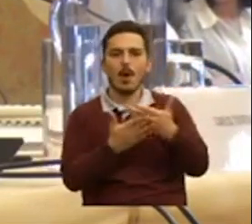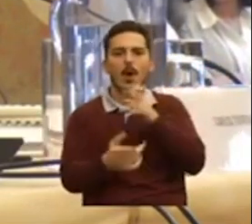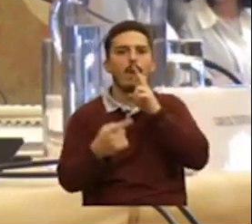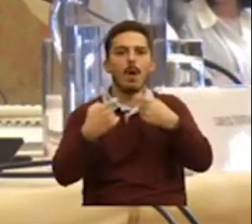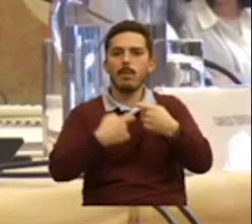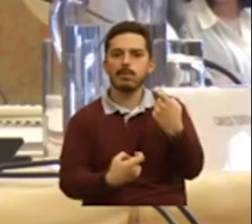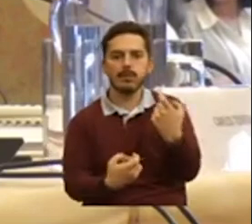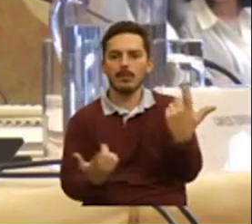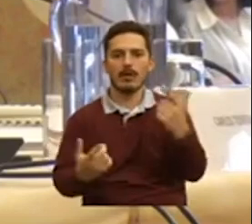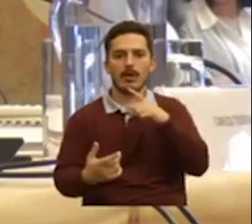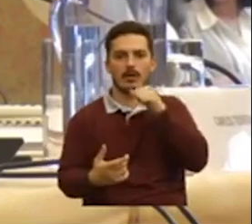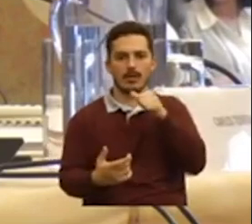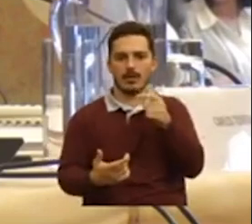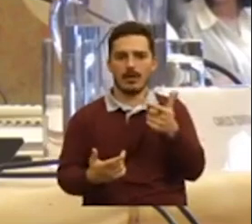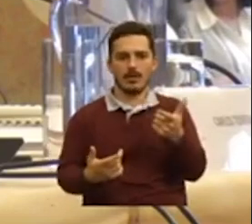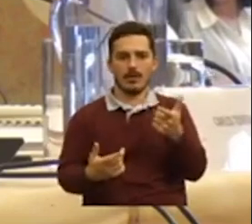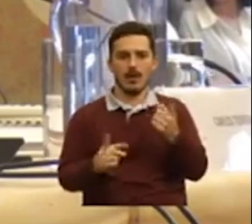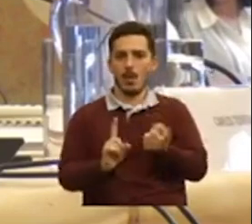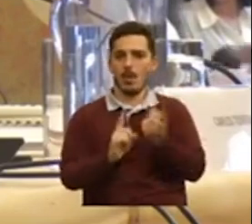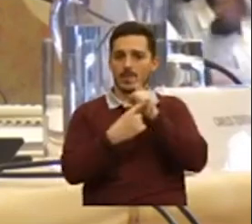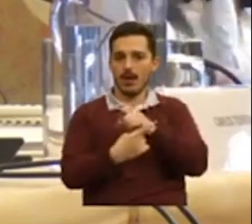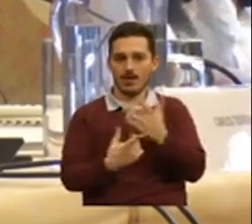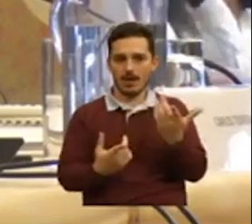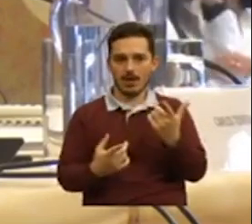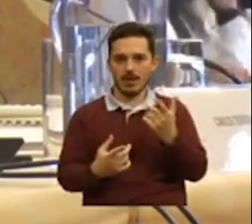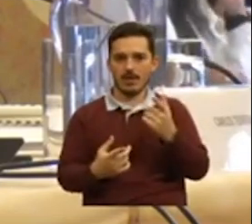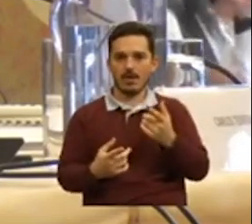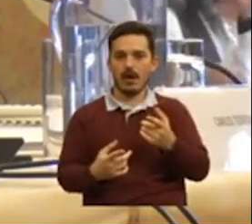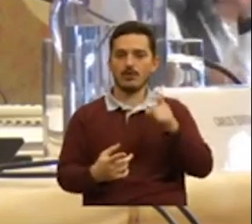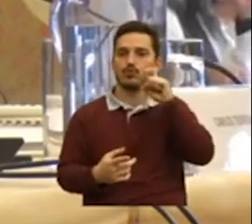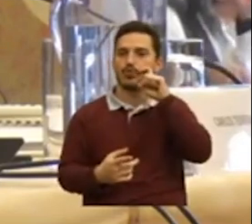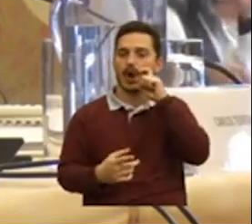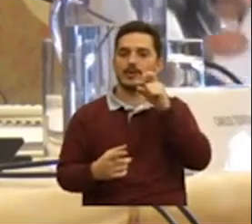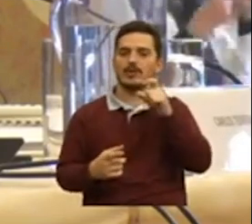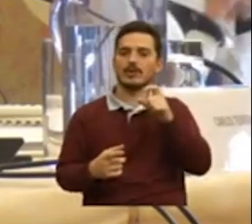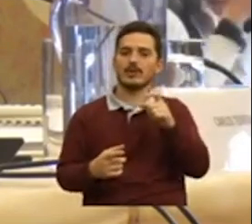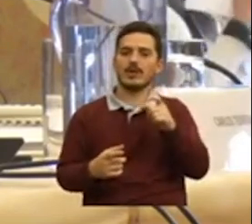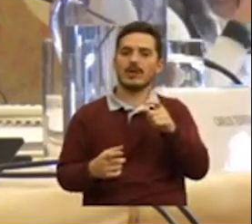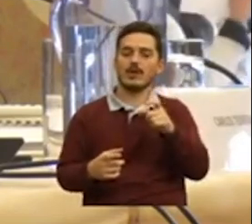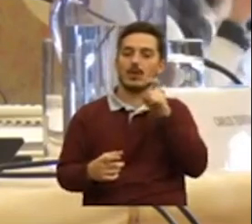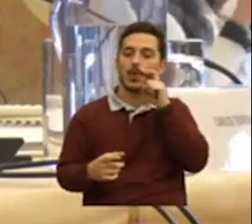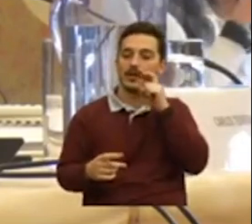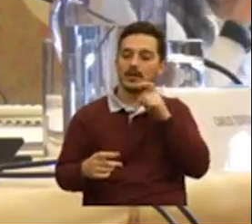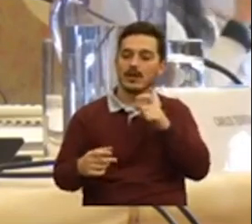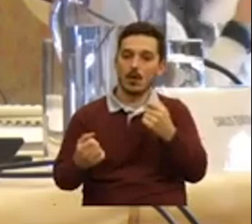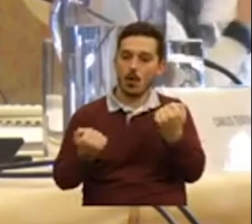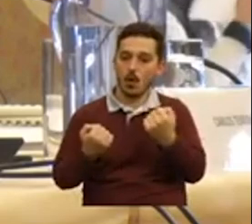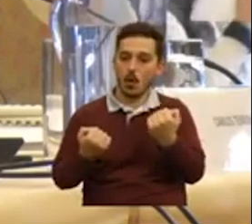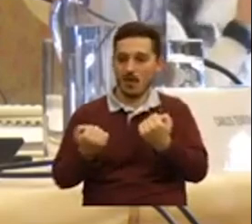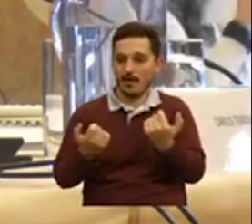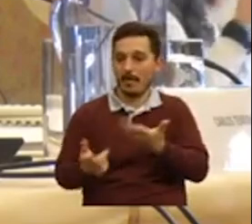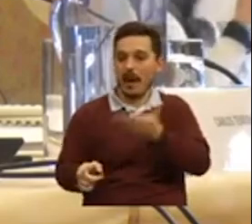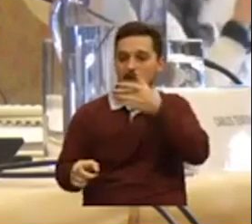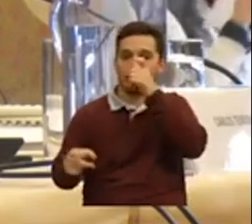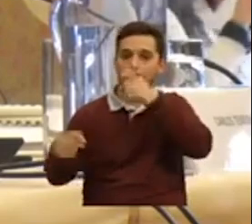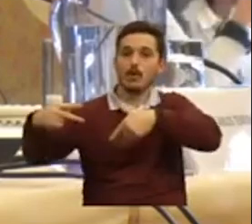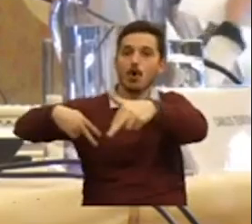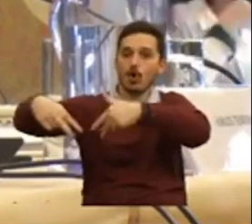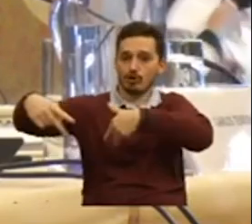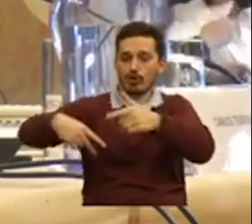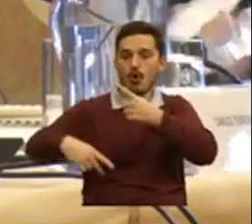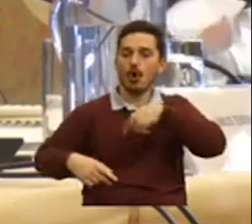sido reiterado o pedido feito de mais segurança rodoviária para os peões. Nós consideramos